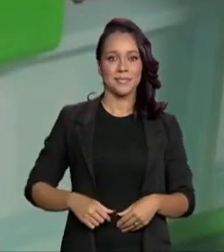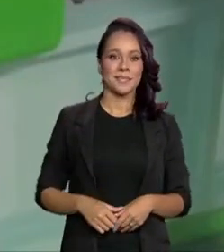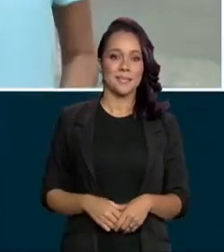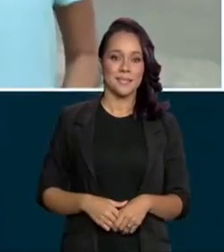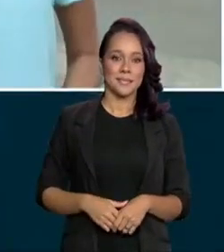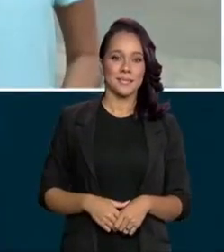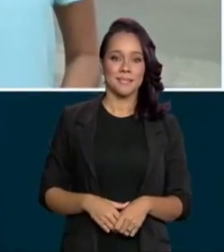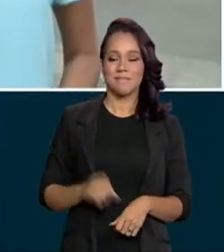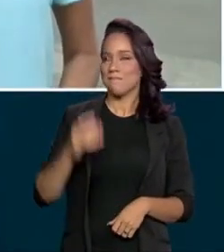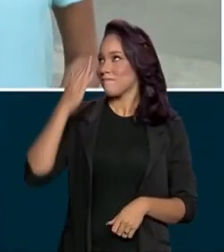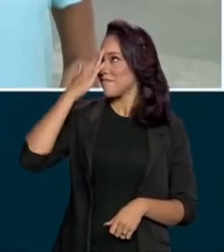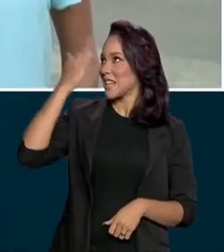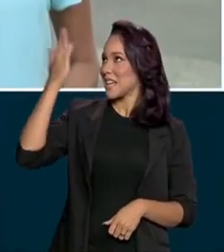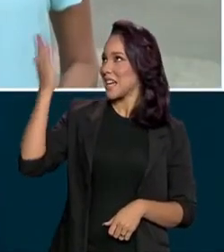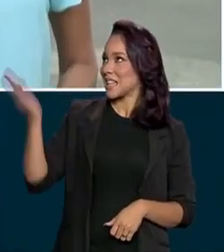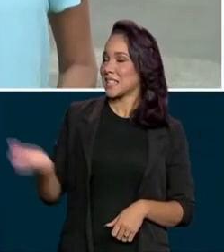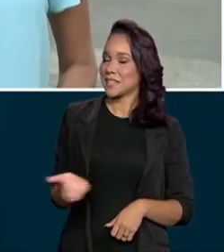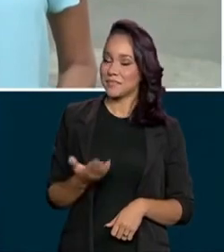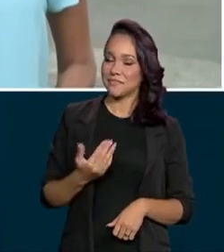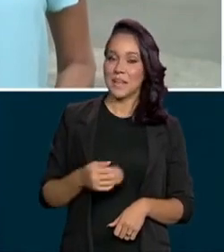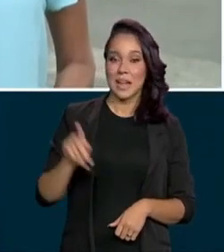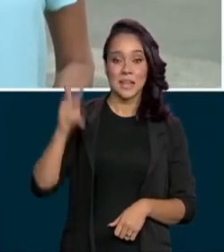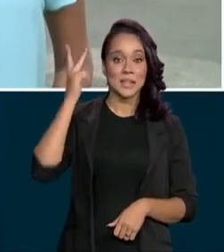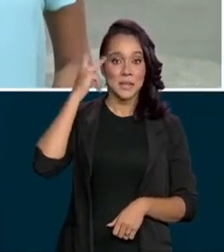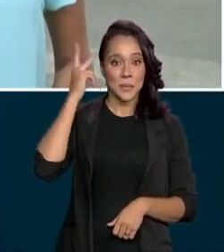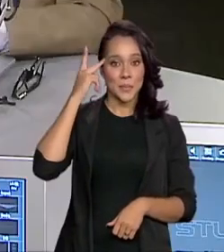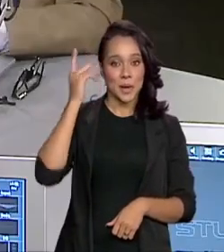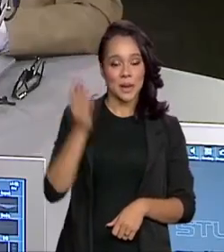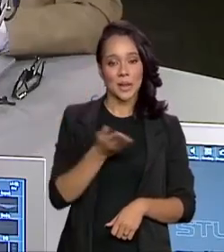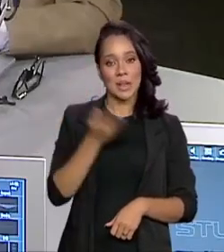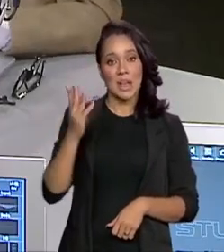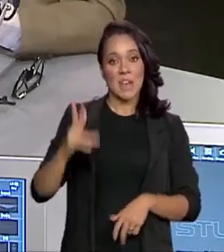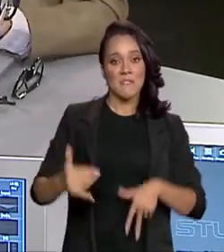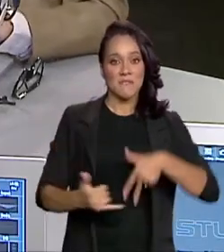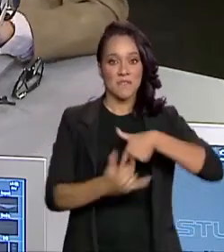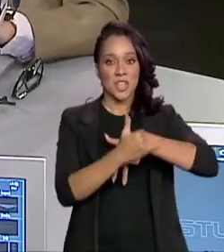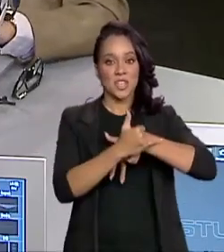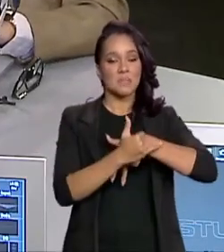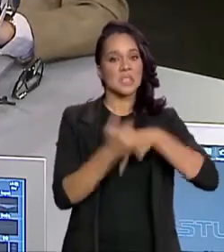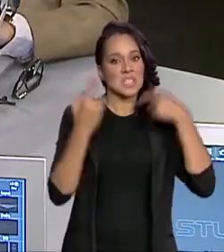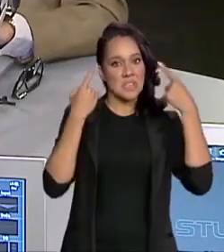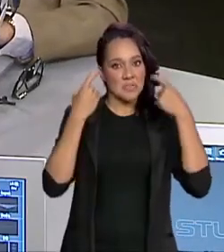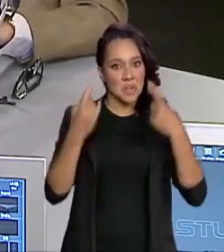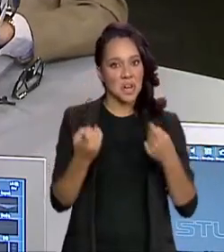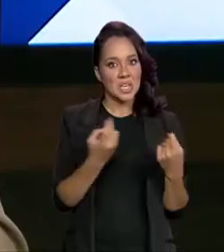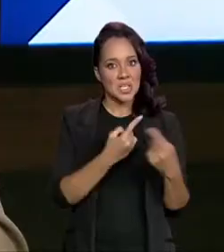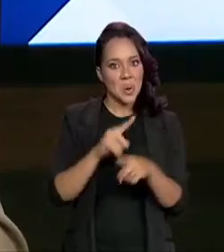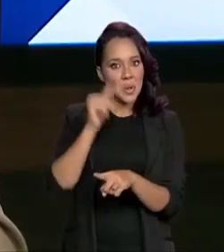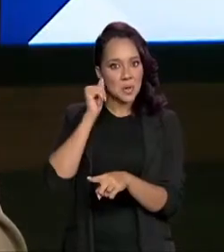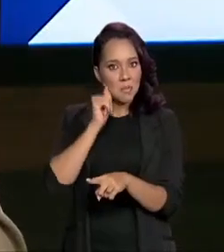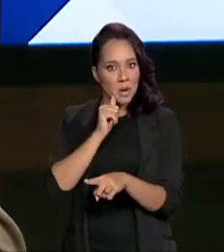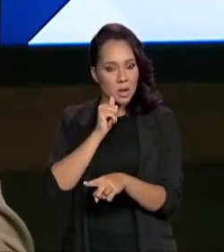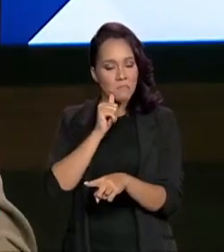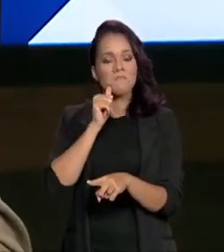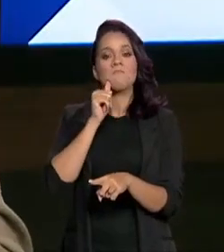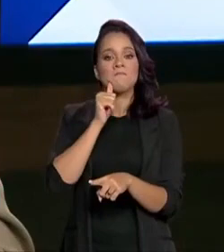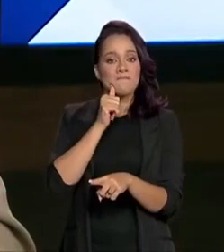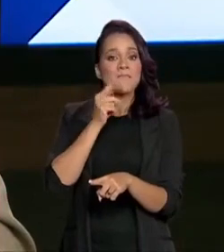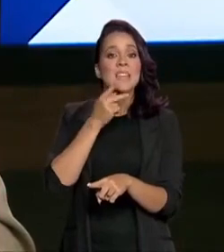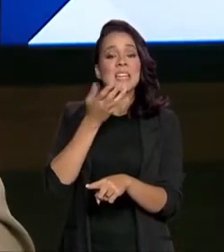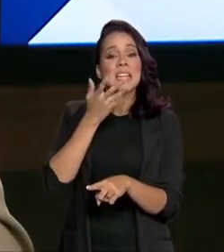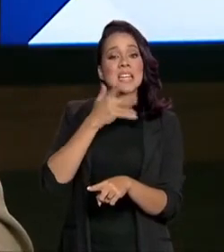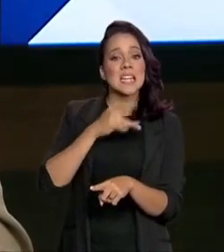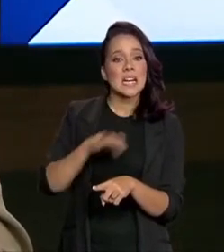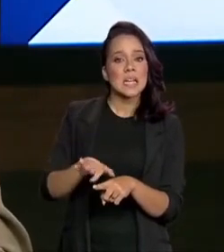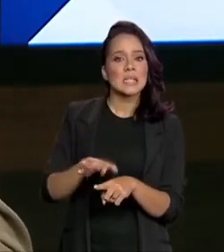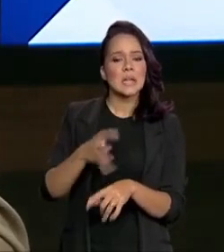estúdio. Obrigado, Júlia. Ainda em São Paulo, vítimas indiretas da violência contra a mulher. Estamos falando de crianças